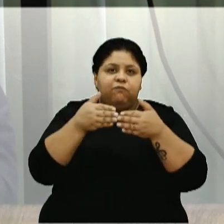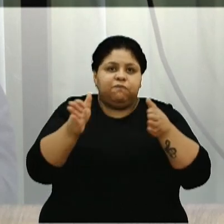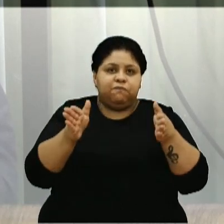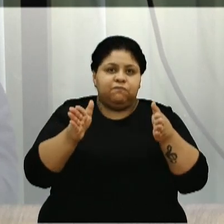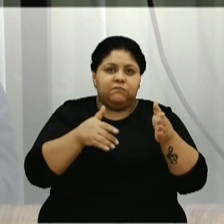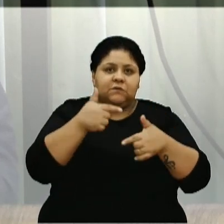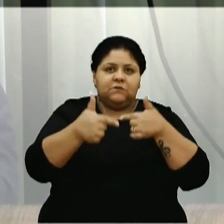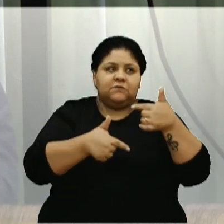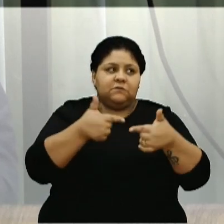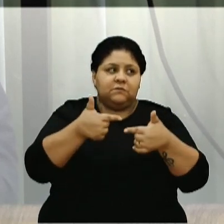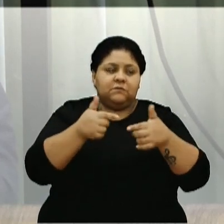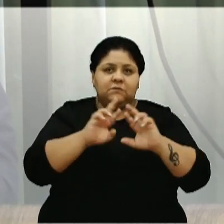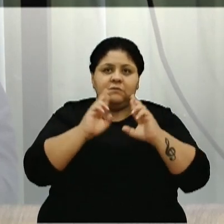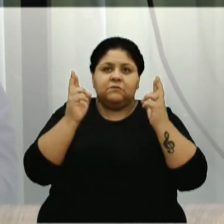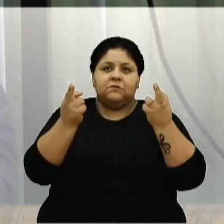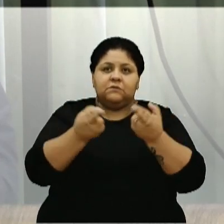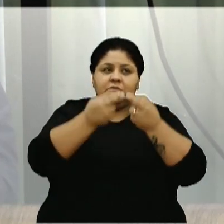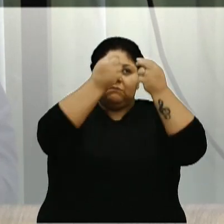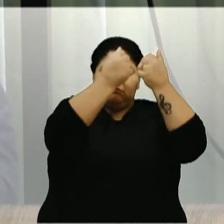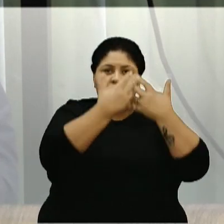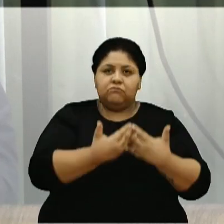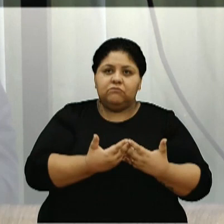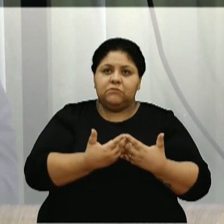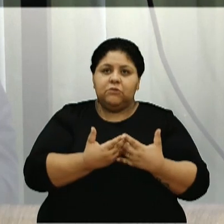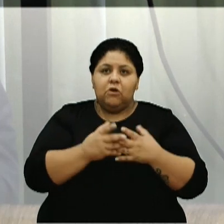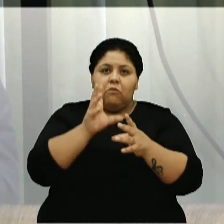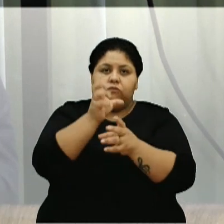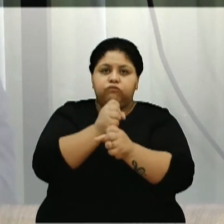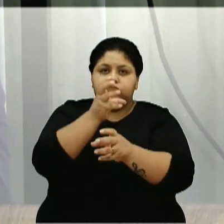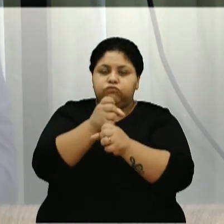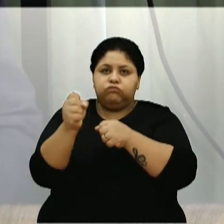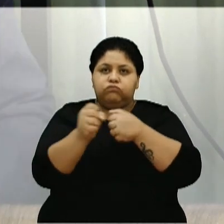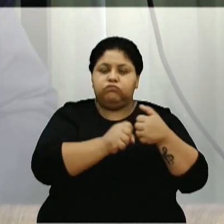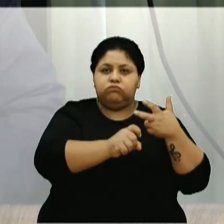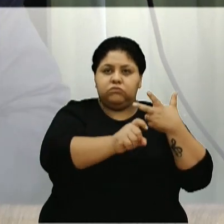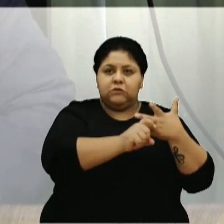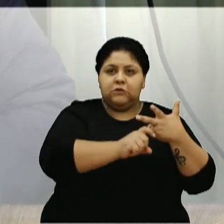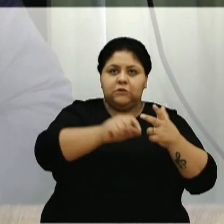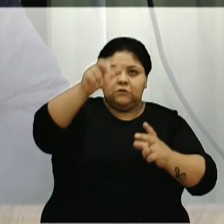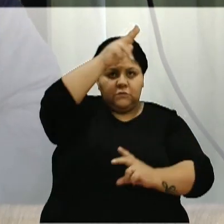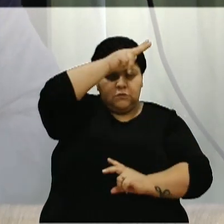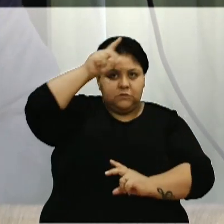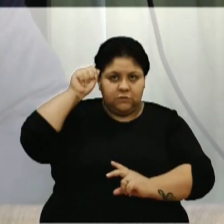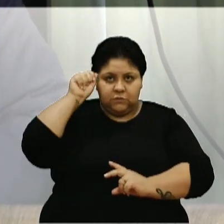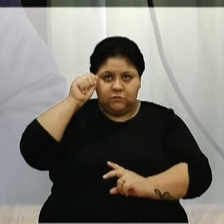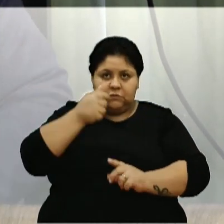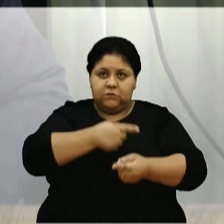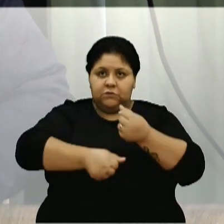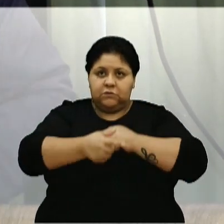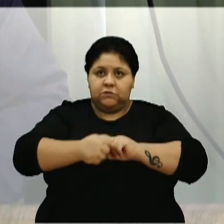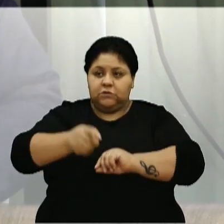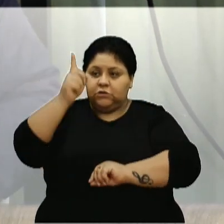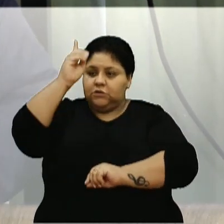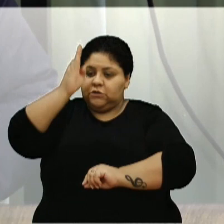trabalhos da audiência pública que trata da prestação de contas do Poder Executivo Municipal, administração